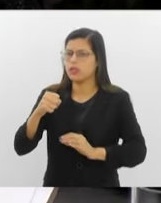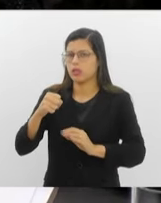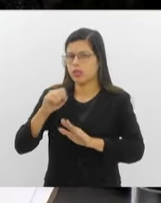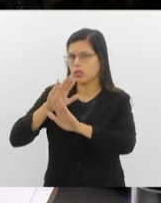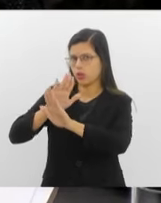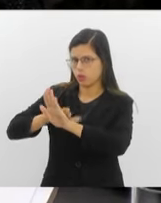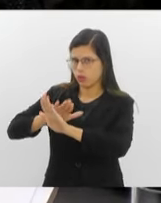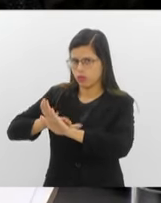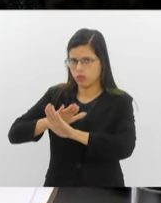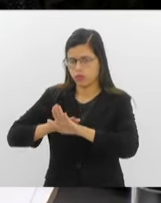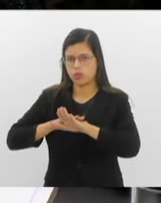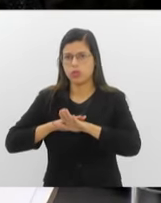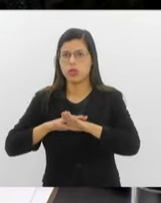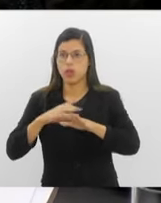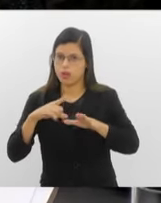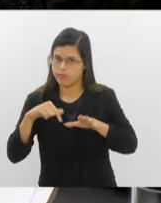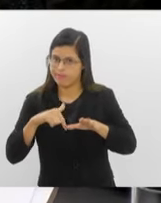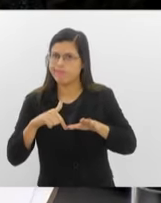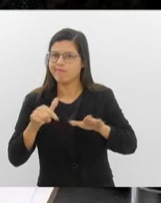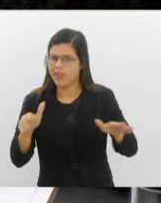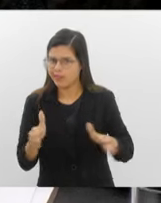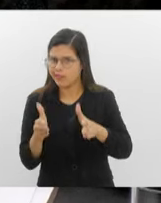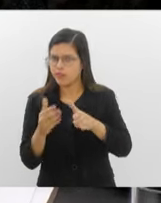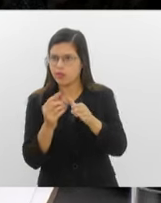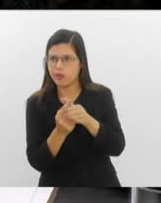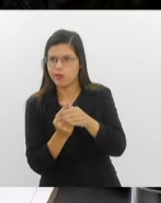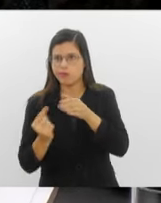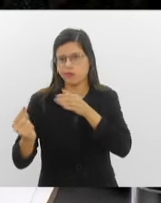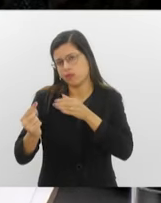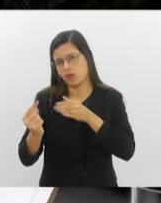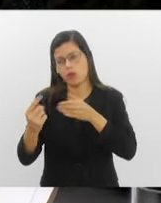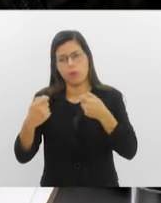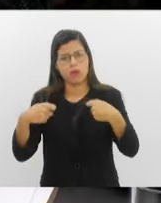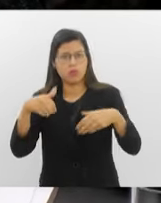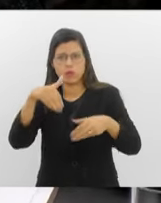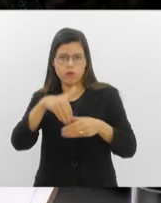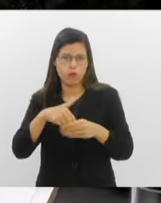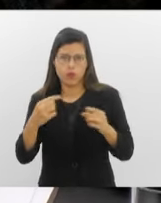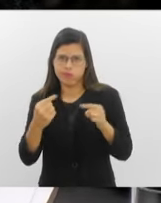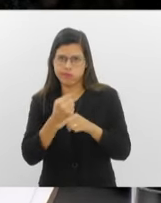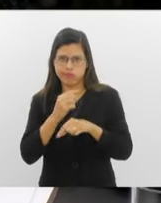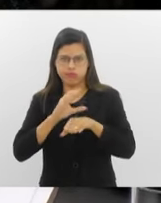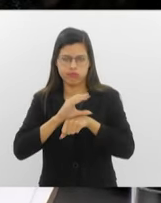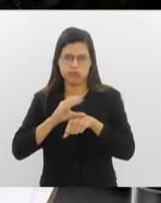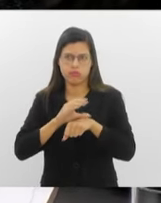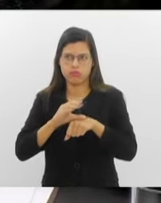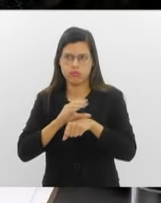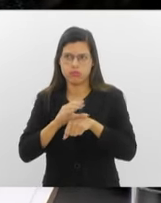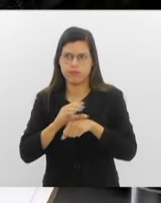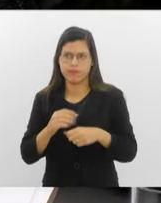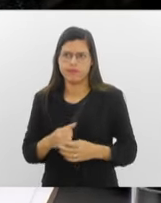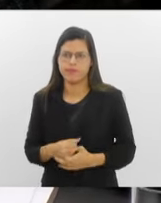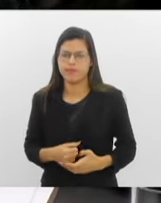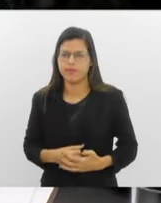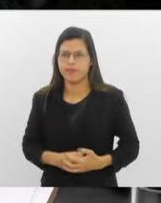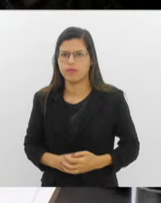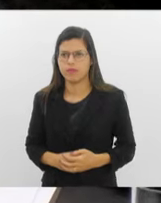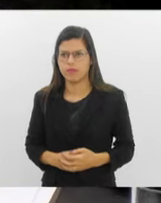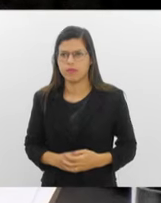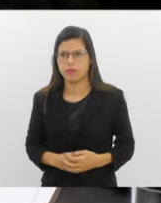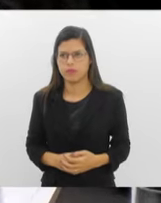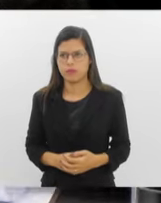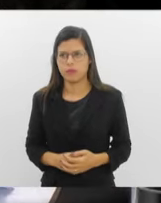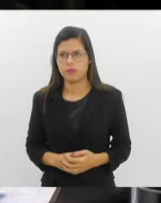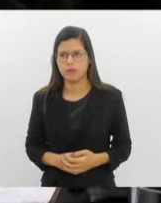promove exclusão, eu não tenho como votar, não sei pela constitucionalidade. Inconstitucionalidade, perdão,